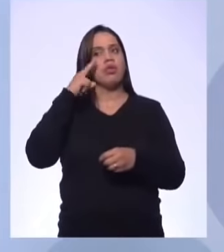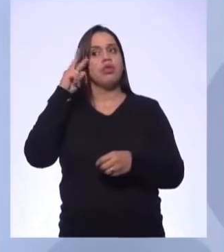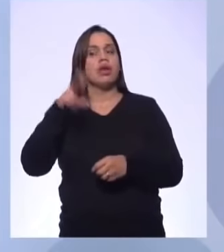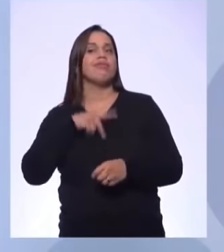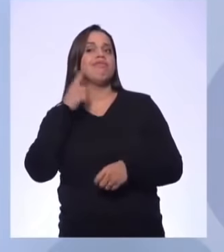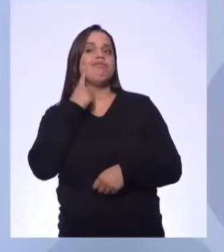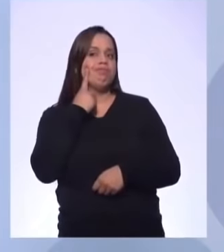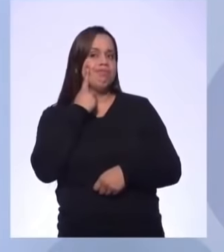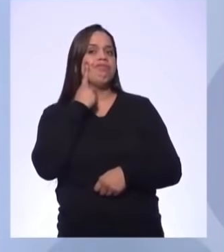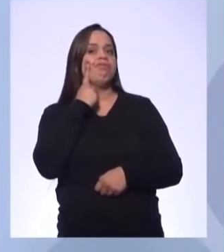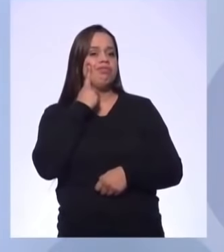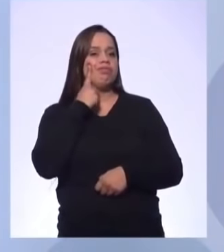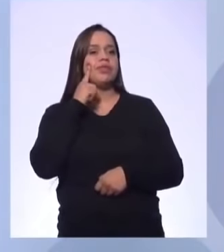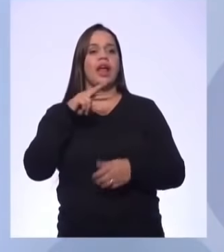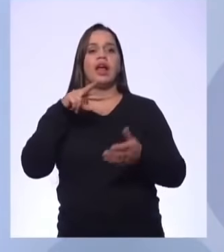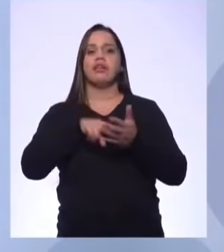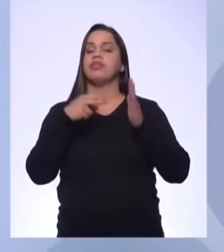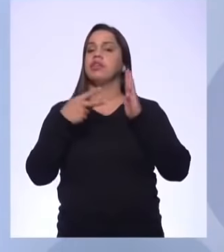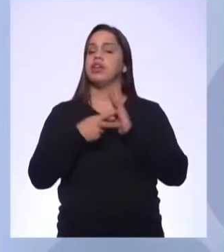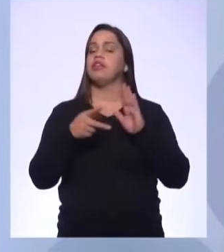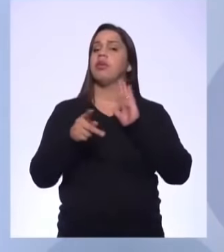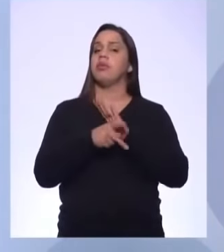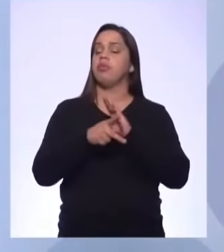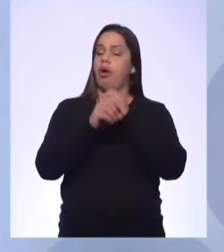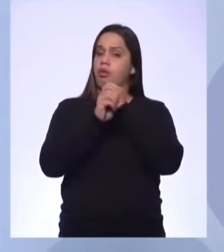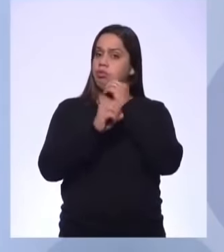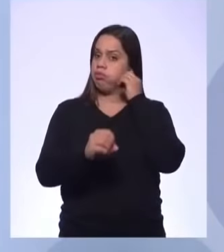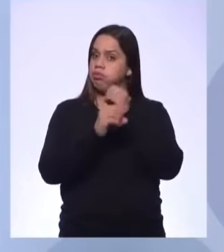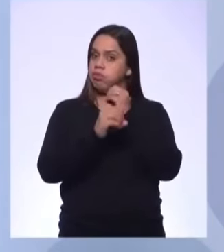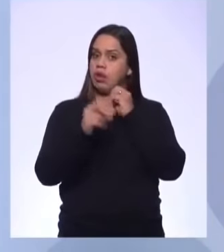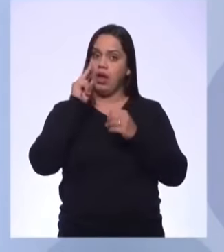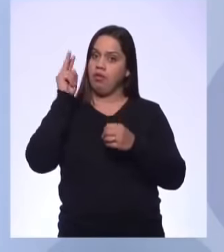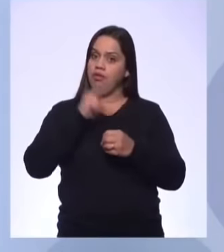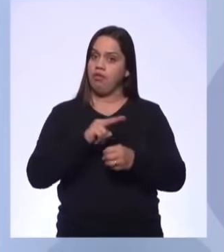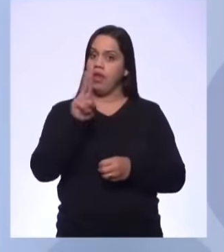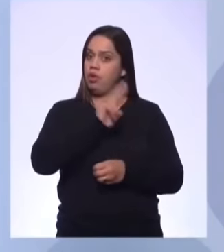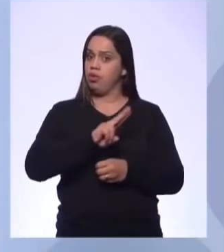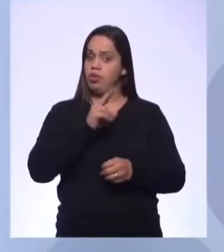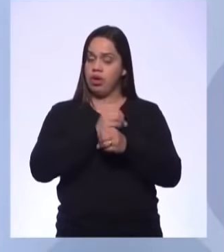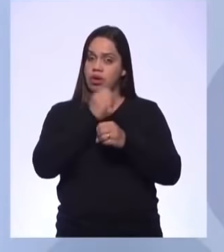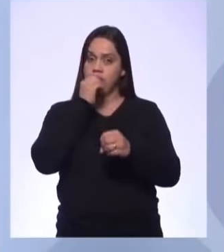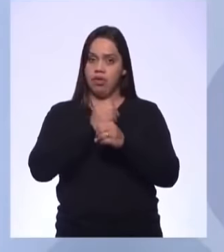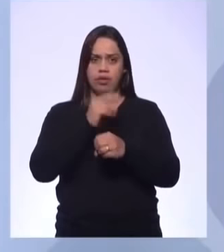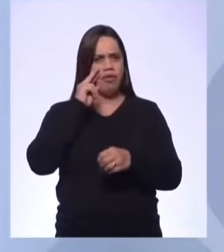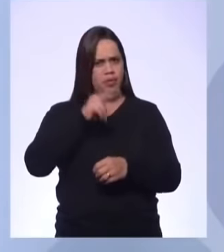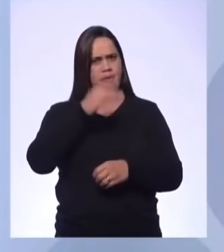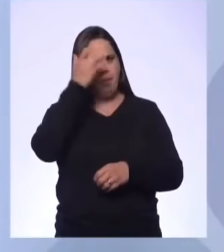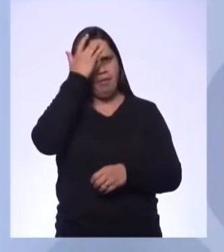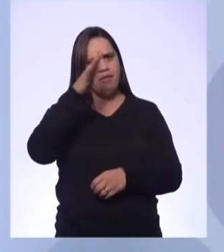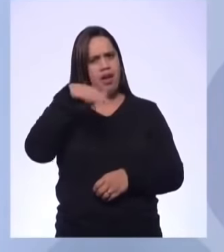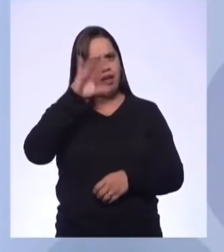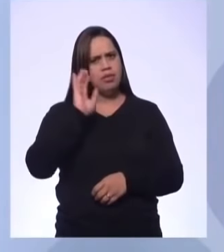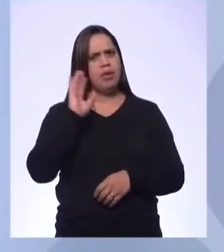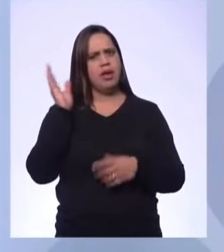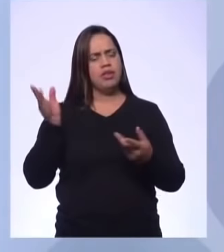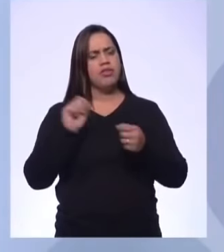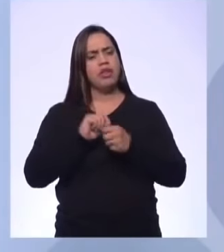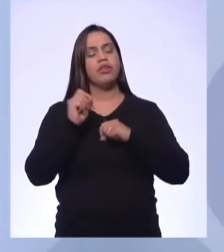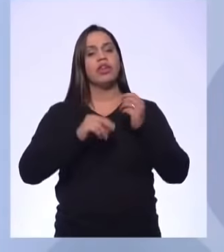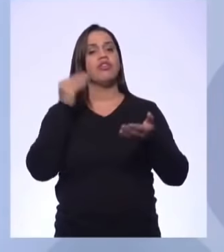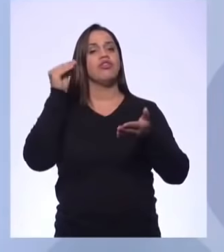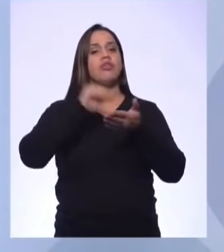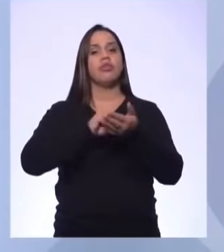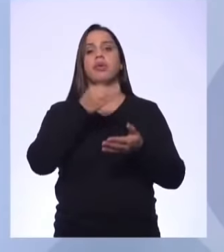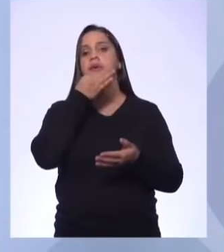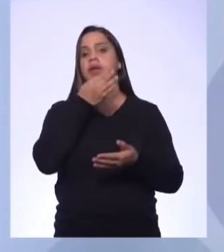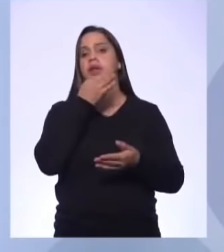olha, é a função do microscópio, é poder ver através do microscópio. Tá vendo como fica fácil quando a gente coloca a opinião? Eu